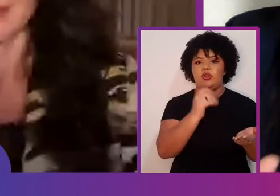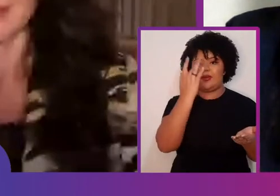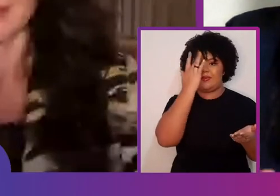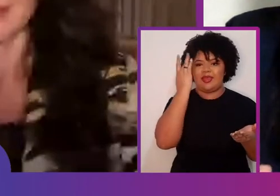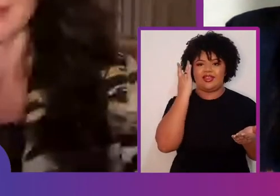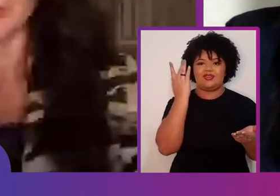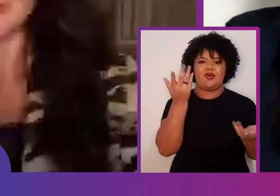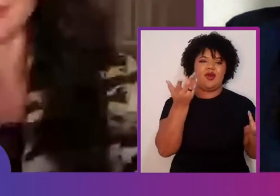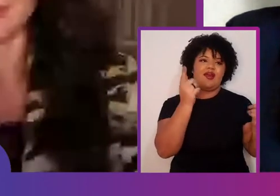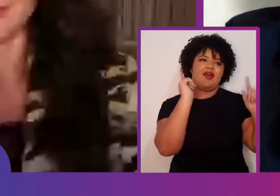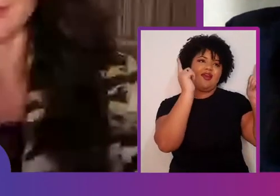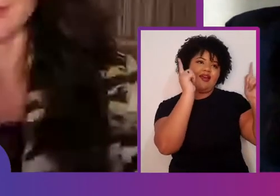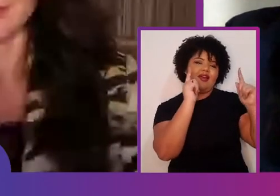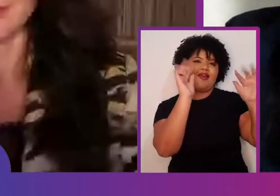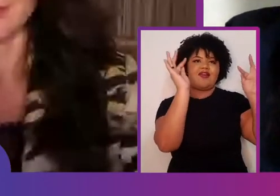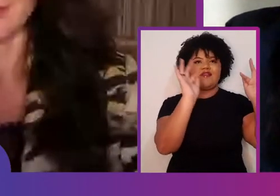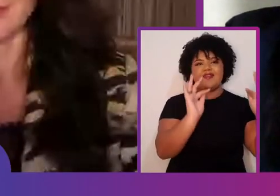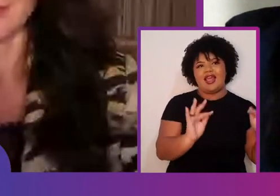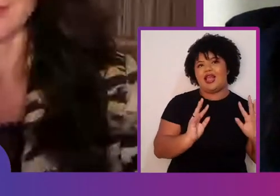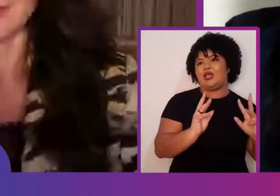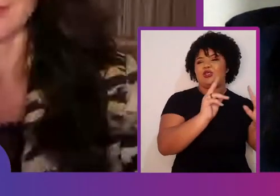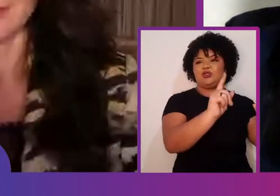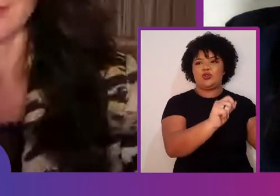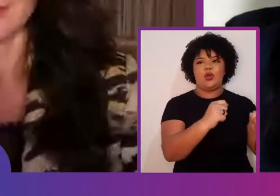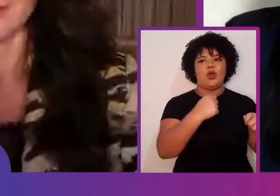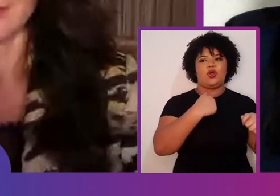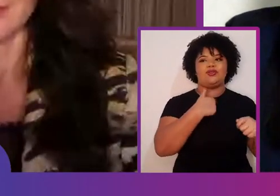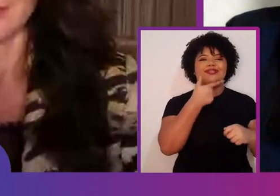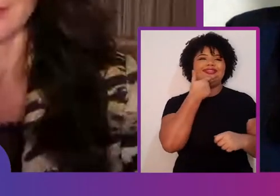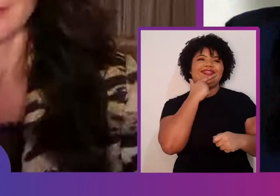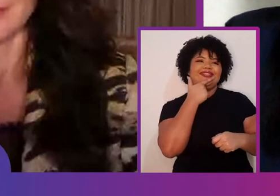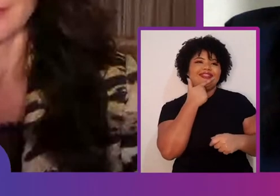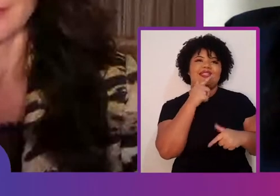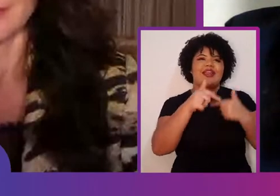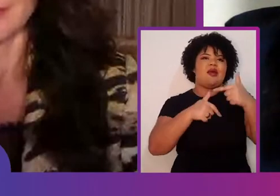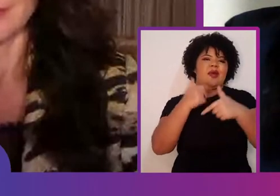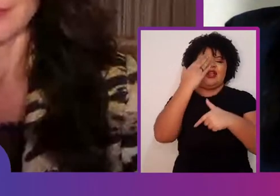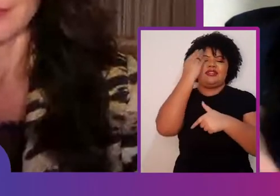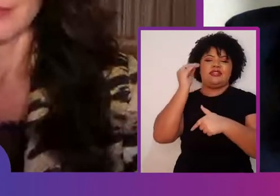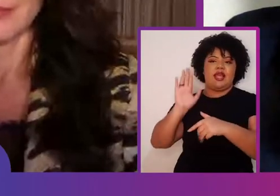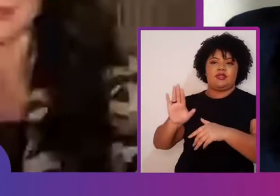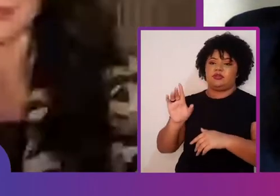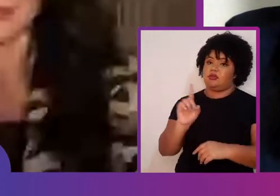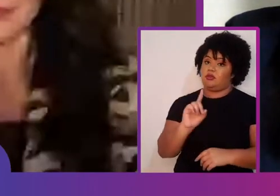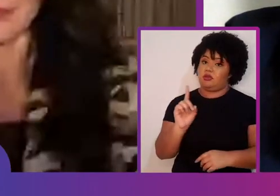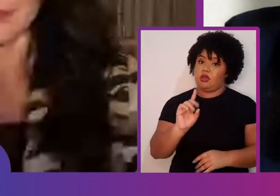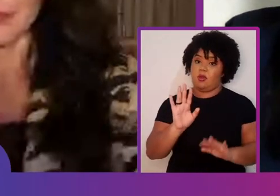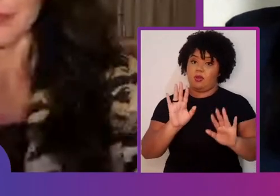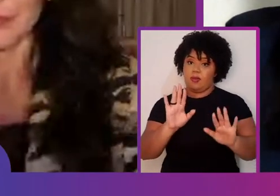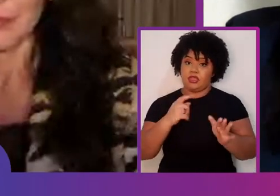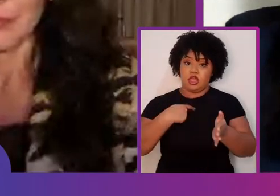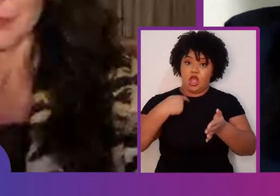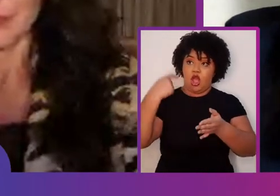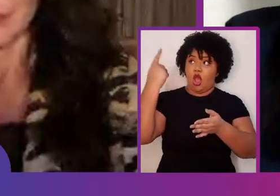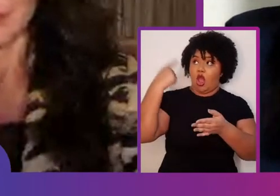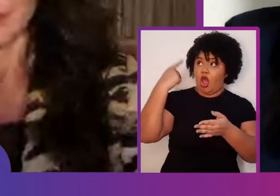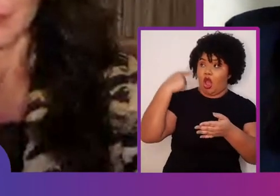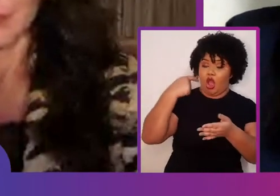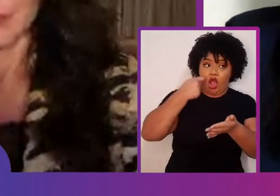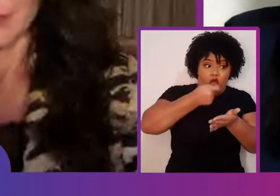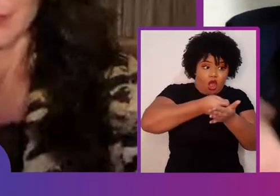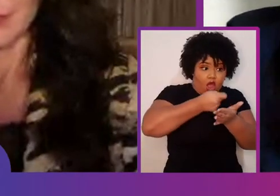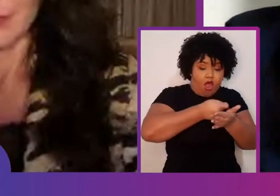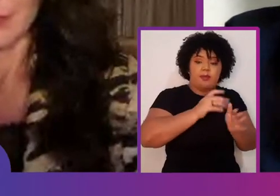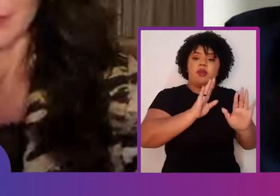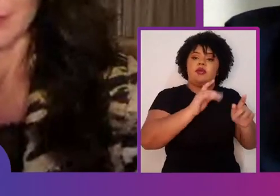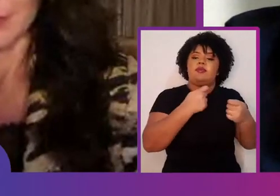pingue-pongue o dia inteiro na organização, porque isso também não dá certo. Mas é, na medida em que você cobra, você reconhece. Na medida em que